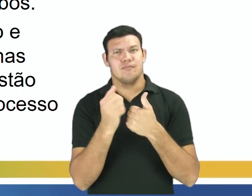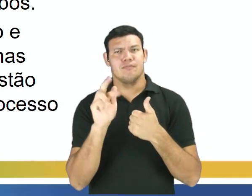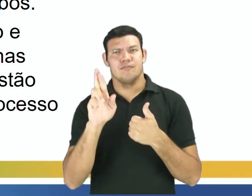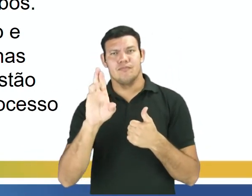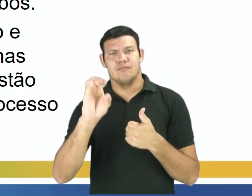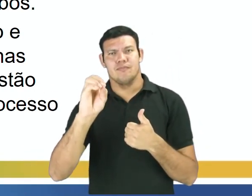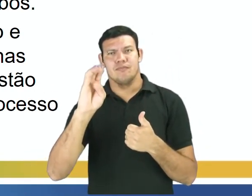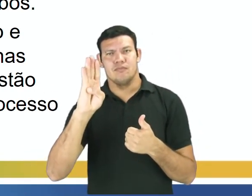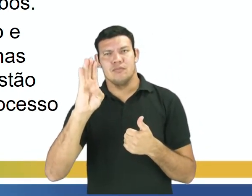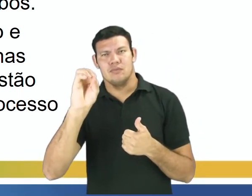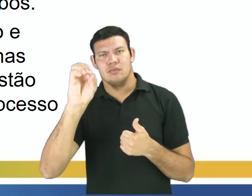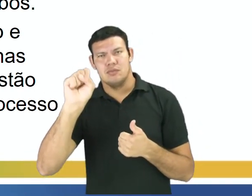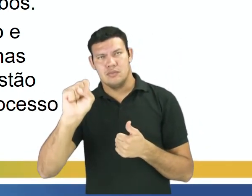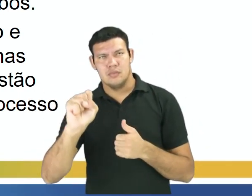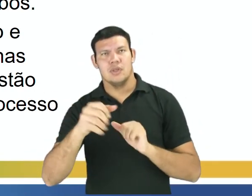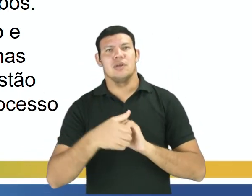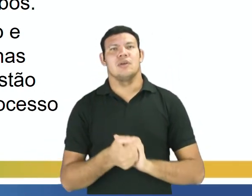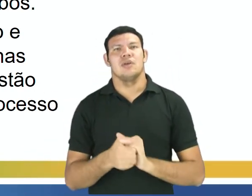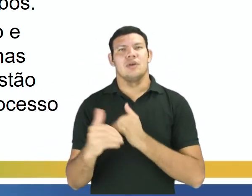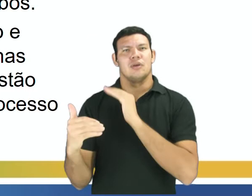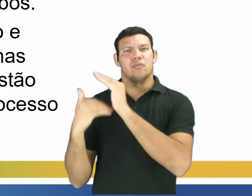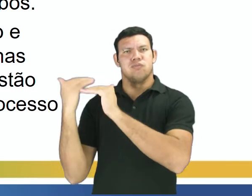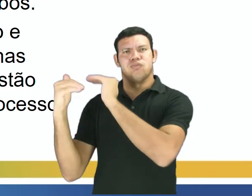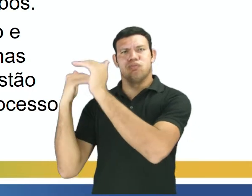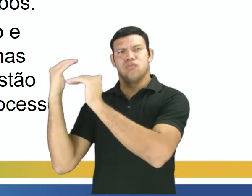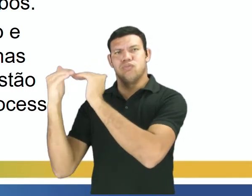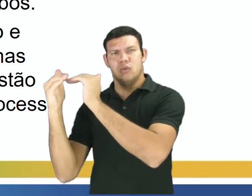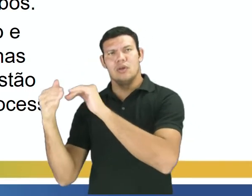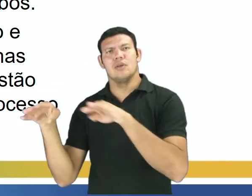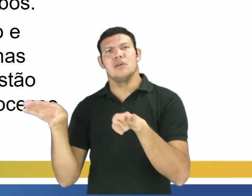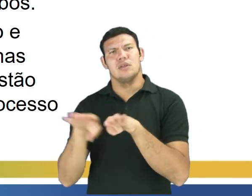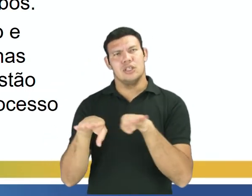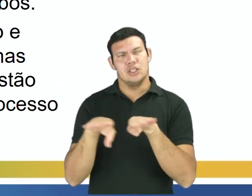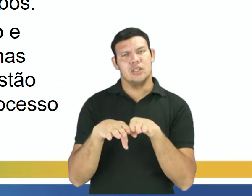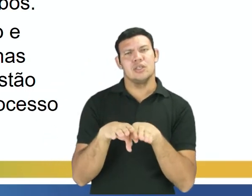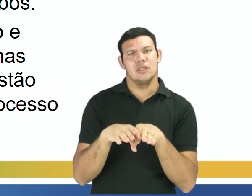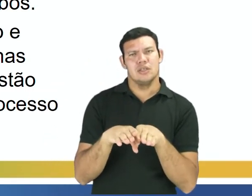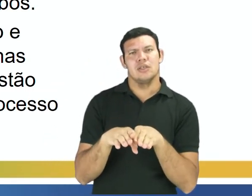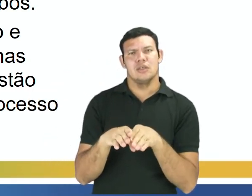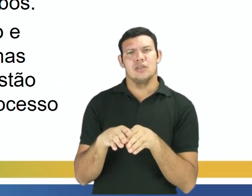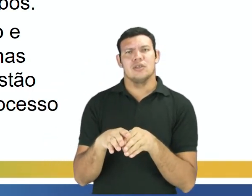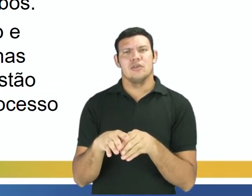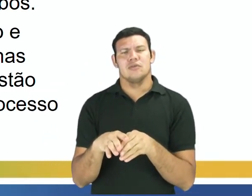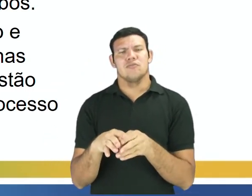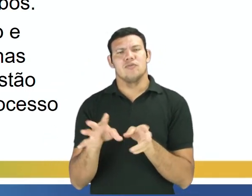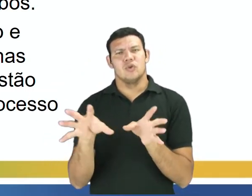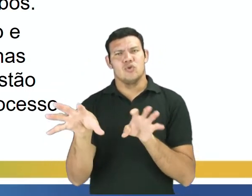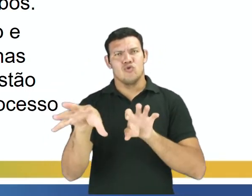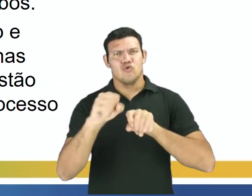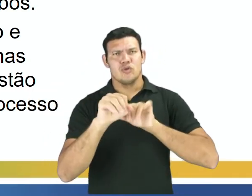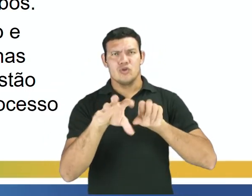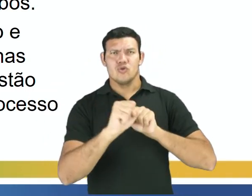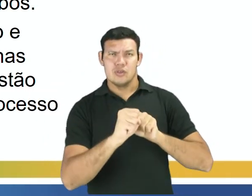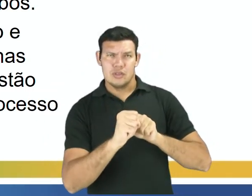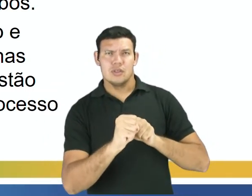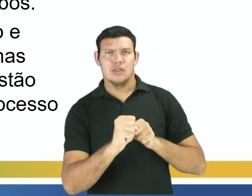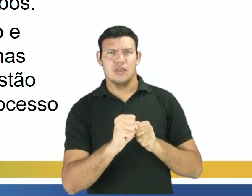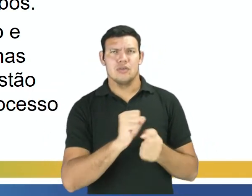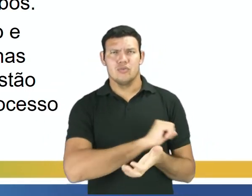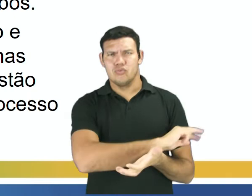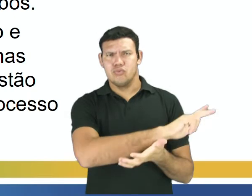E desenvolvimento e avanços obtidos nas inúmeras áreas estão associadas ao processo